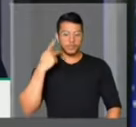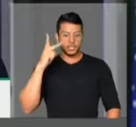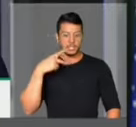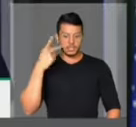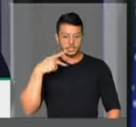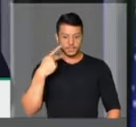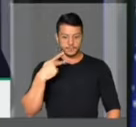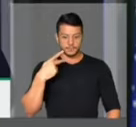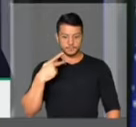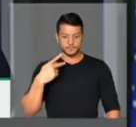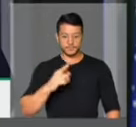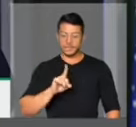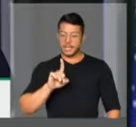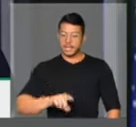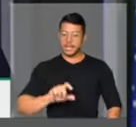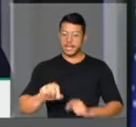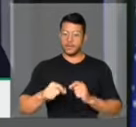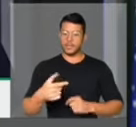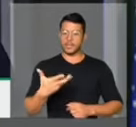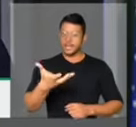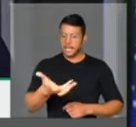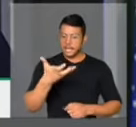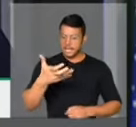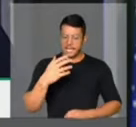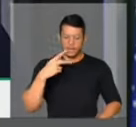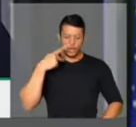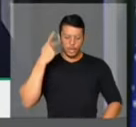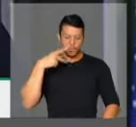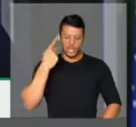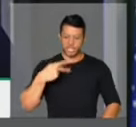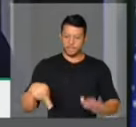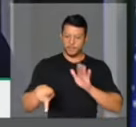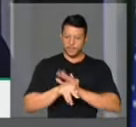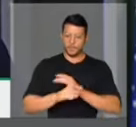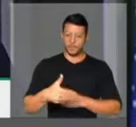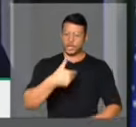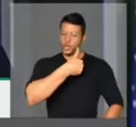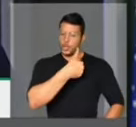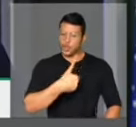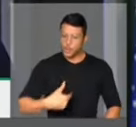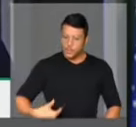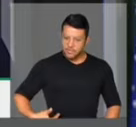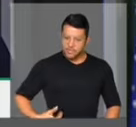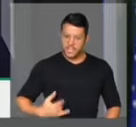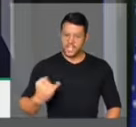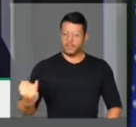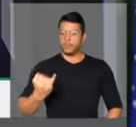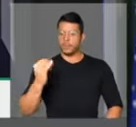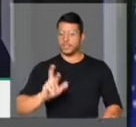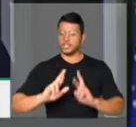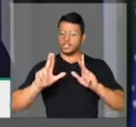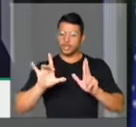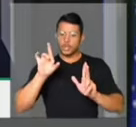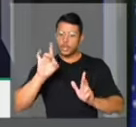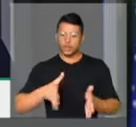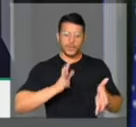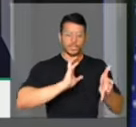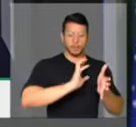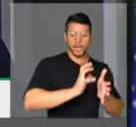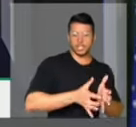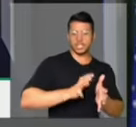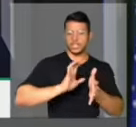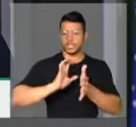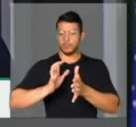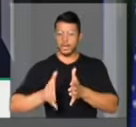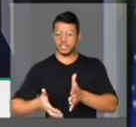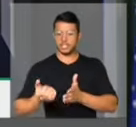atrás, é com esse pensamento de fazer uma política de Estado e não uma política partidária que se perpetuou no nosso país